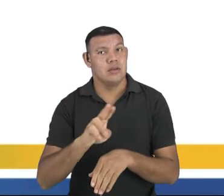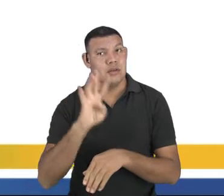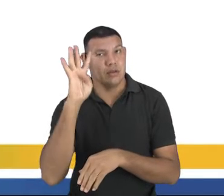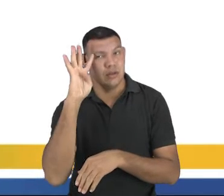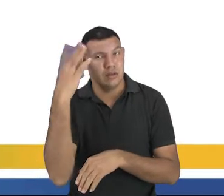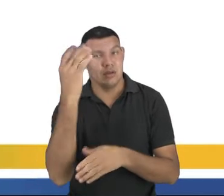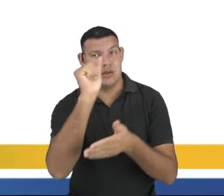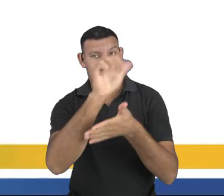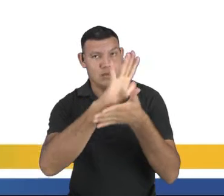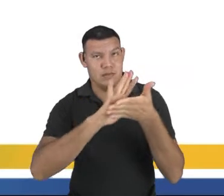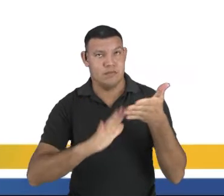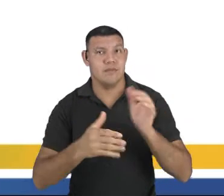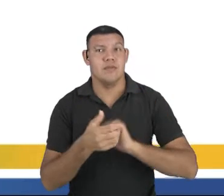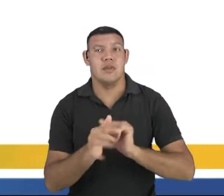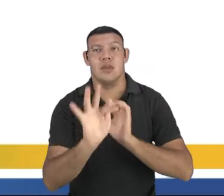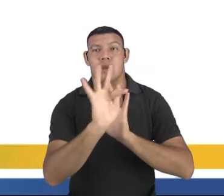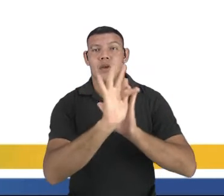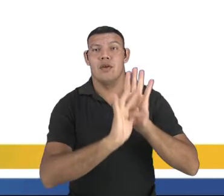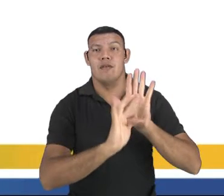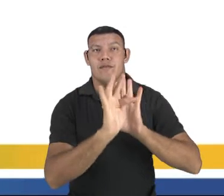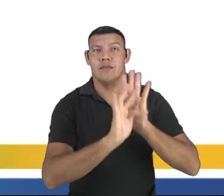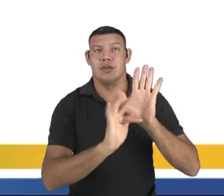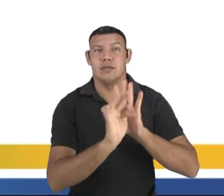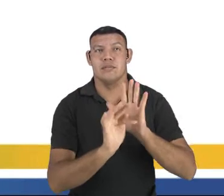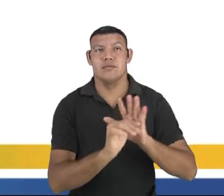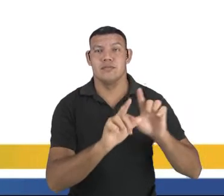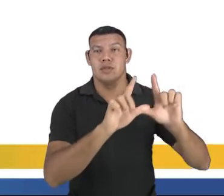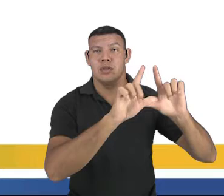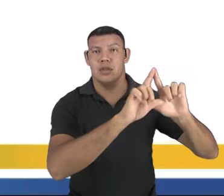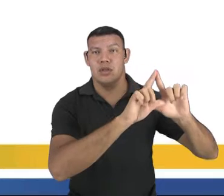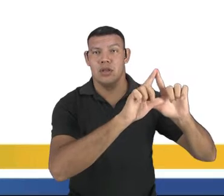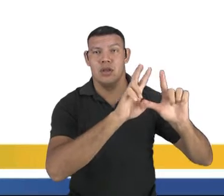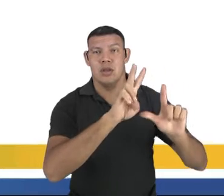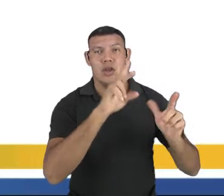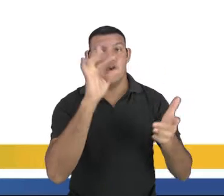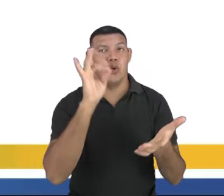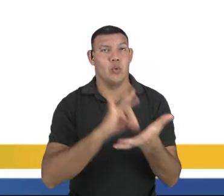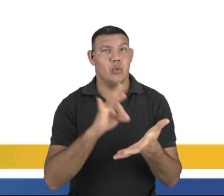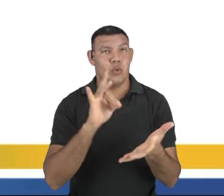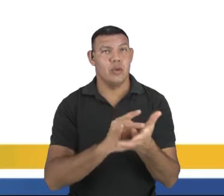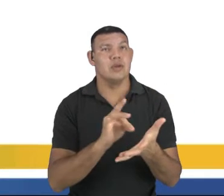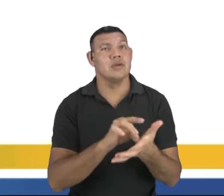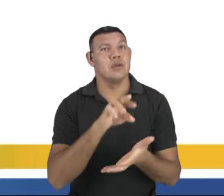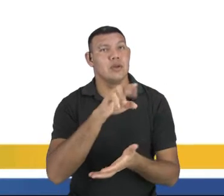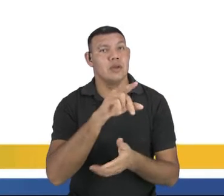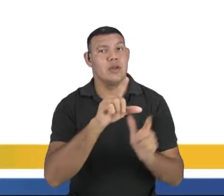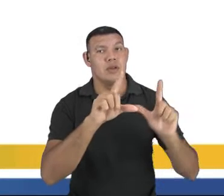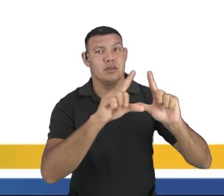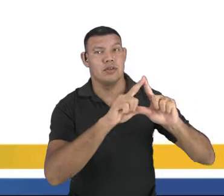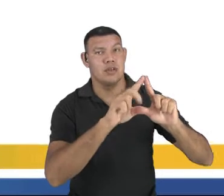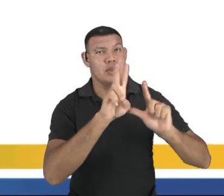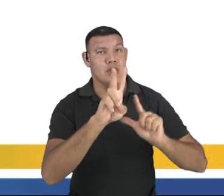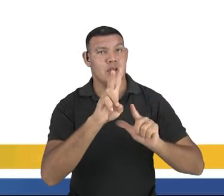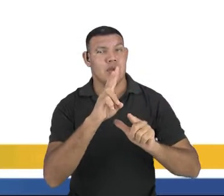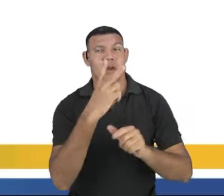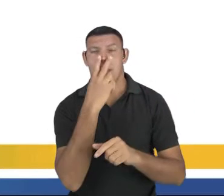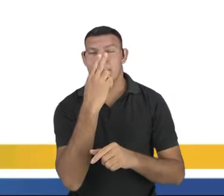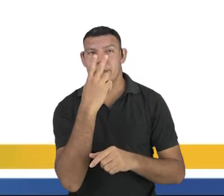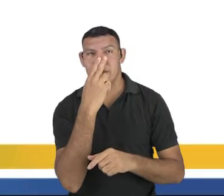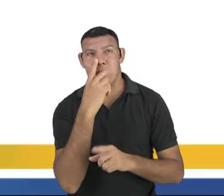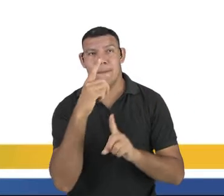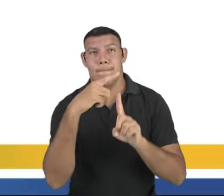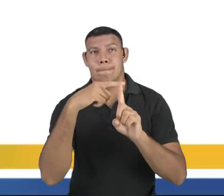dos nossos exercícios essa fórmula. Ó. A dilatação real desse líquido será a dilatação aparente mais a